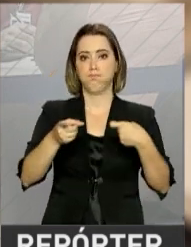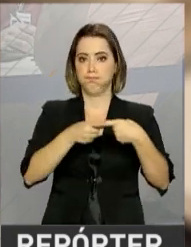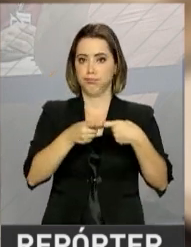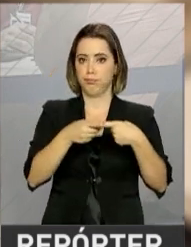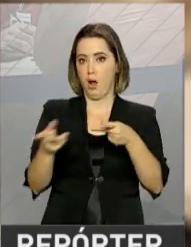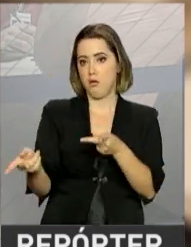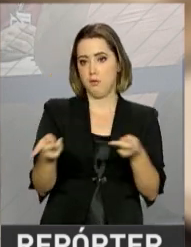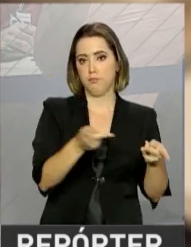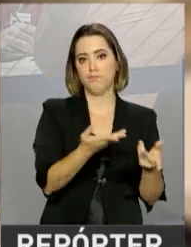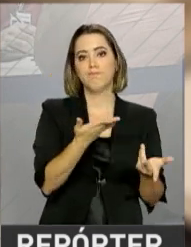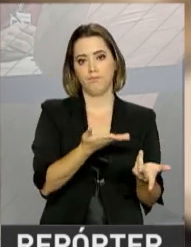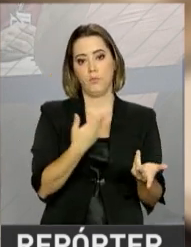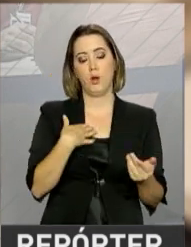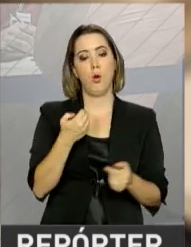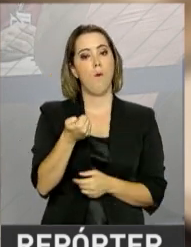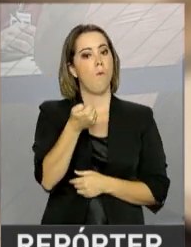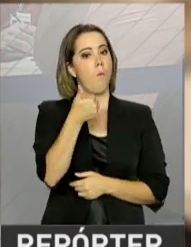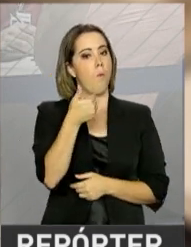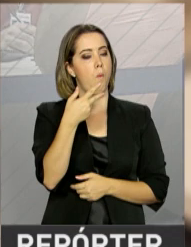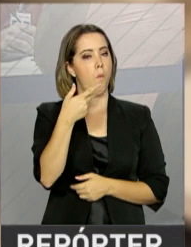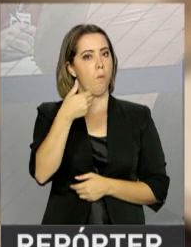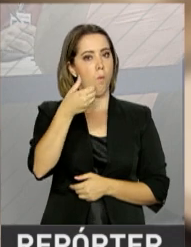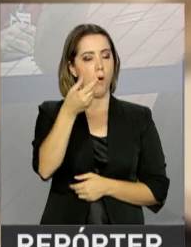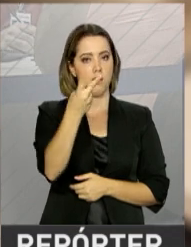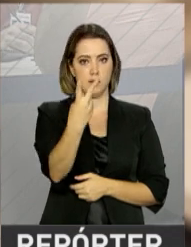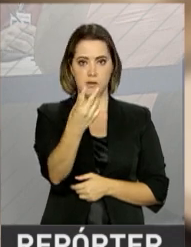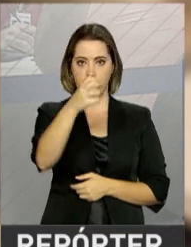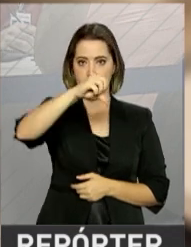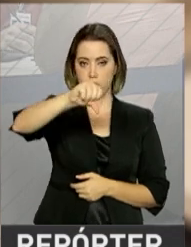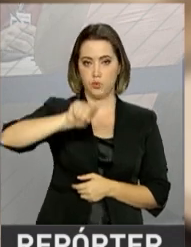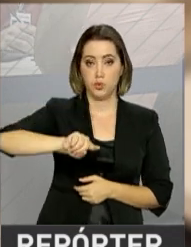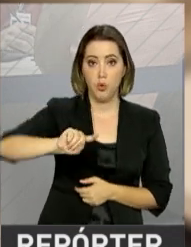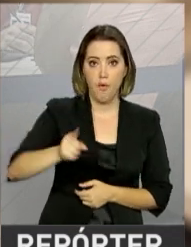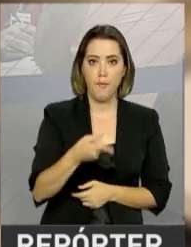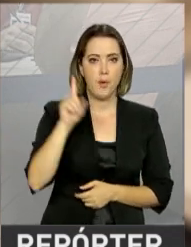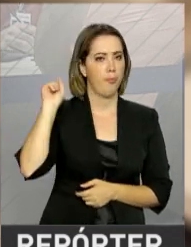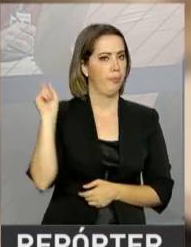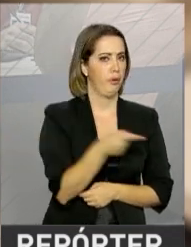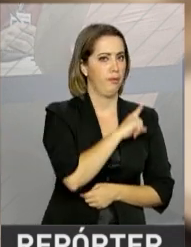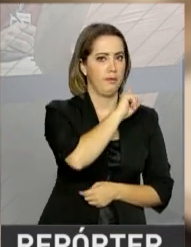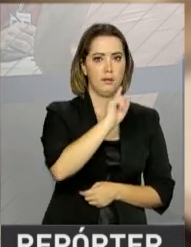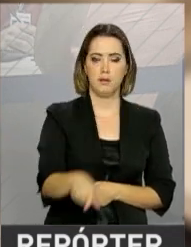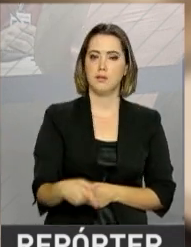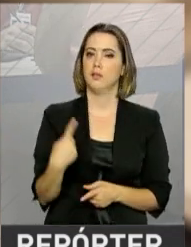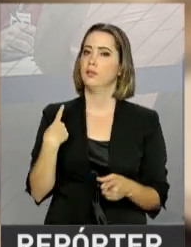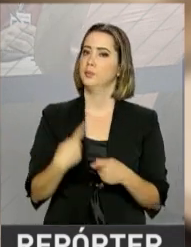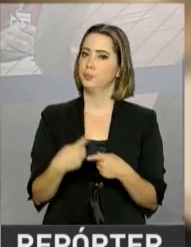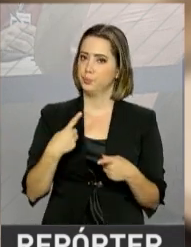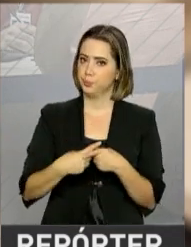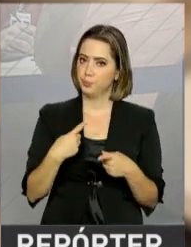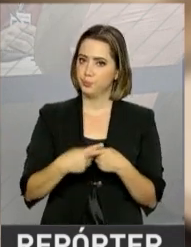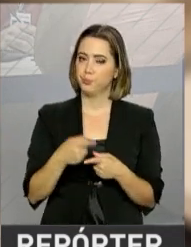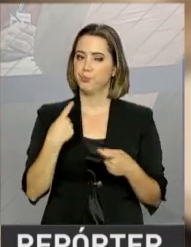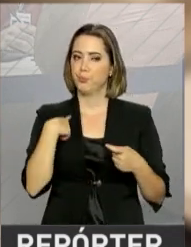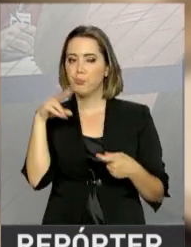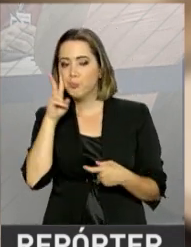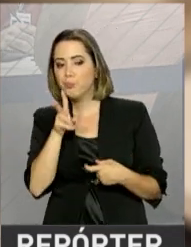Quase 29 mil foram cancelados na realização da perícia. Mais de 2.600 tiveram data